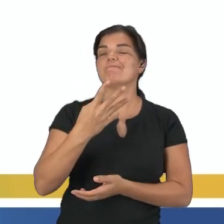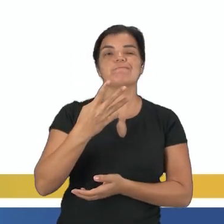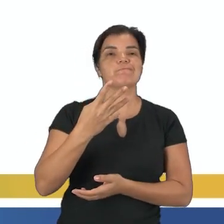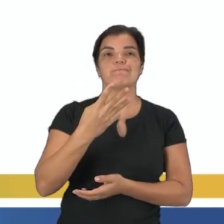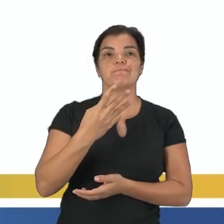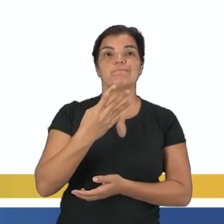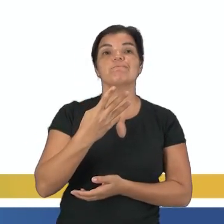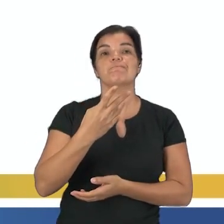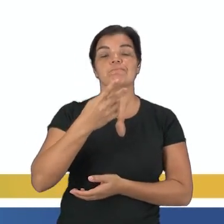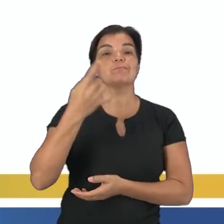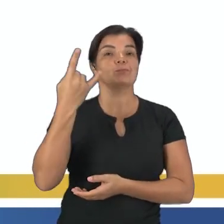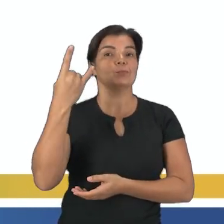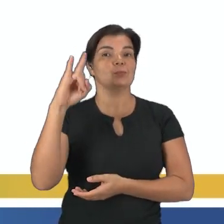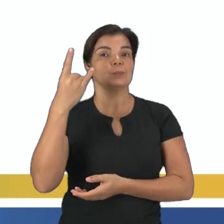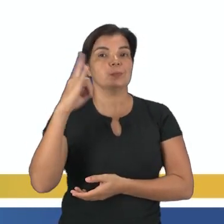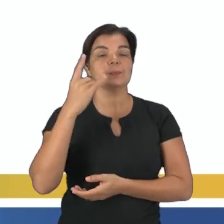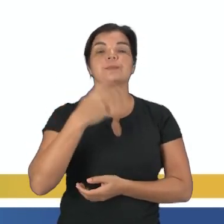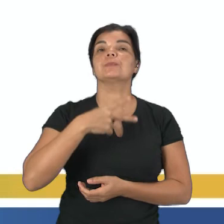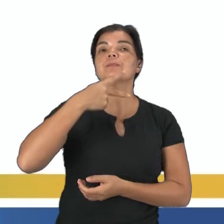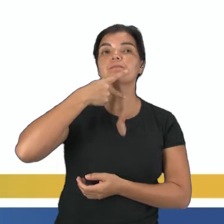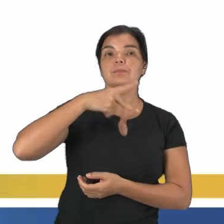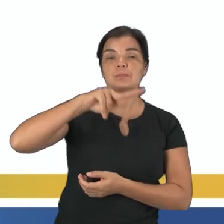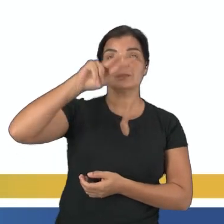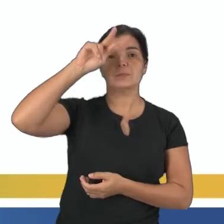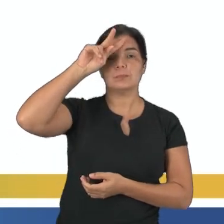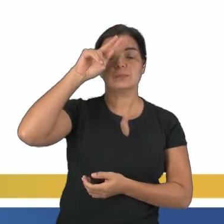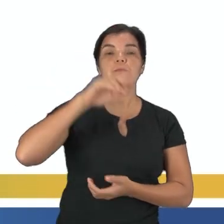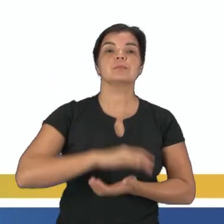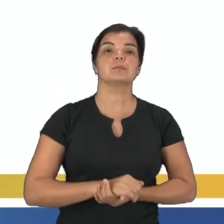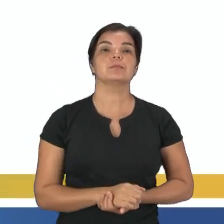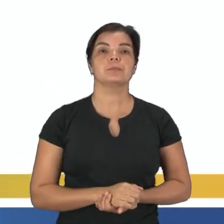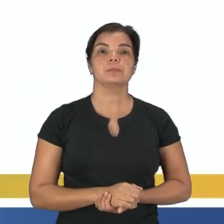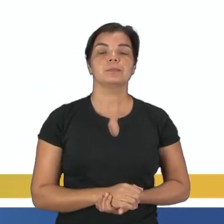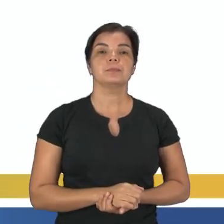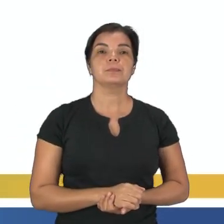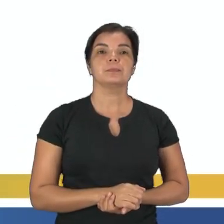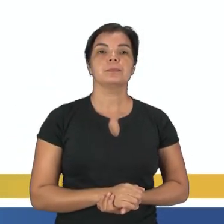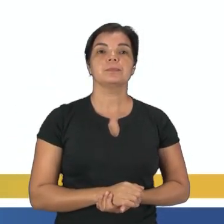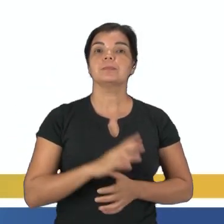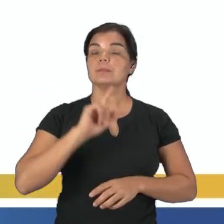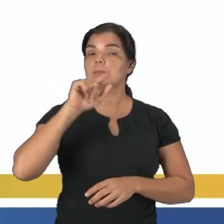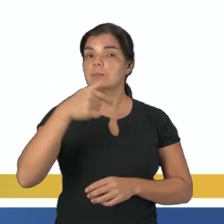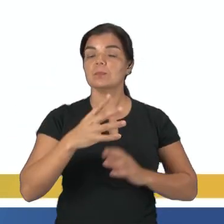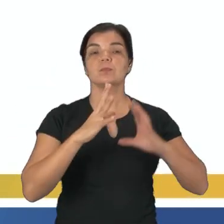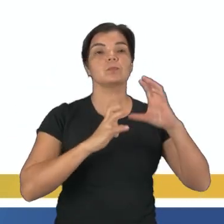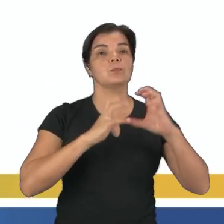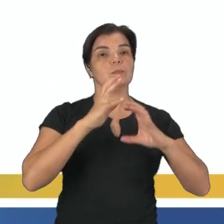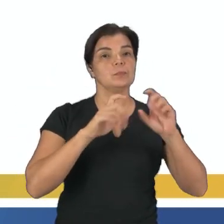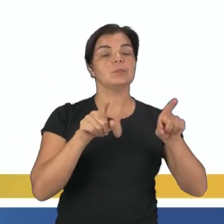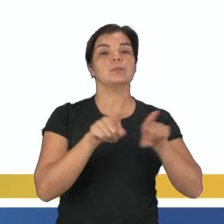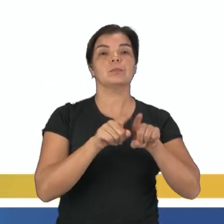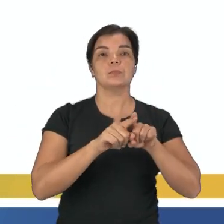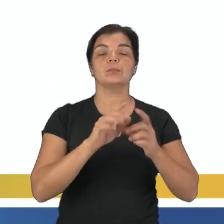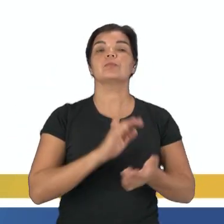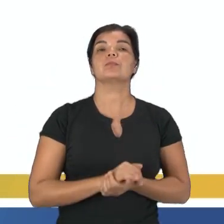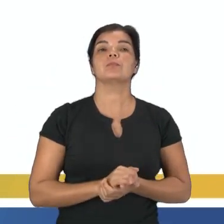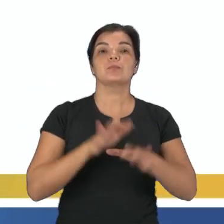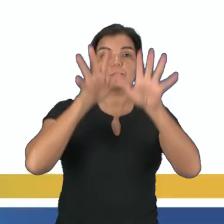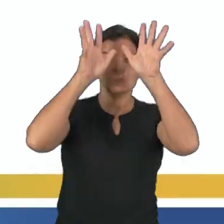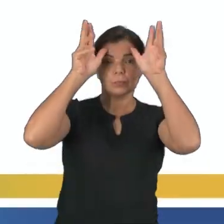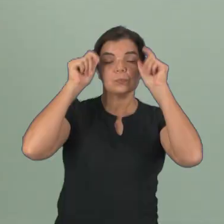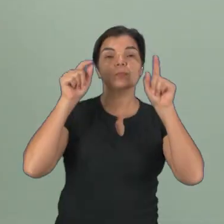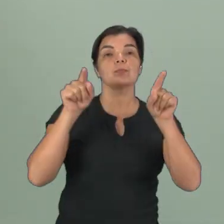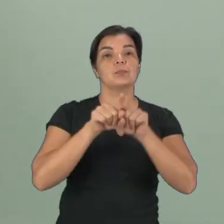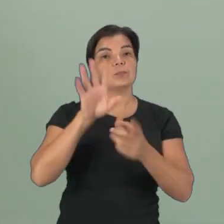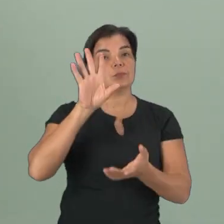sido definitivamente anexado ao Brasil. Após os conflitos, após as negociações, que o Acre se